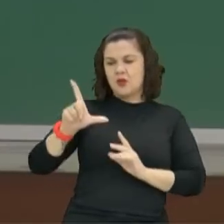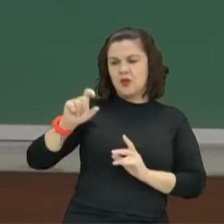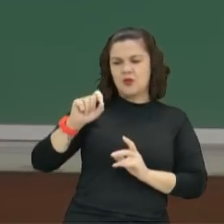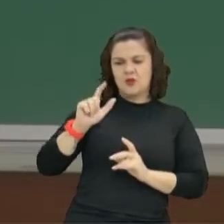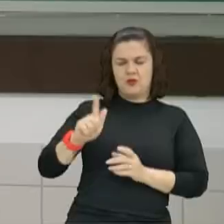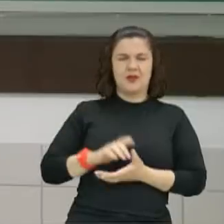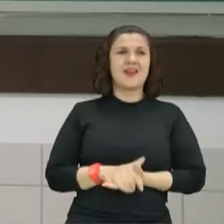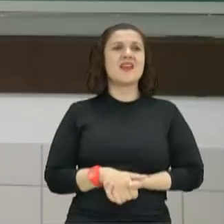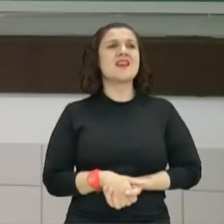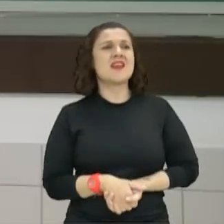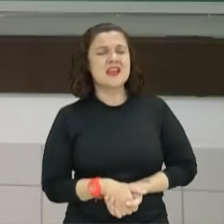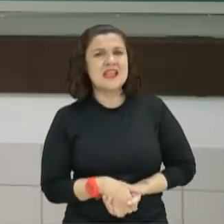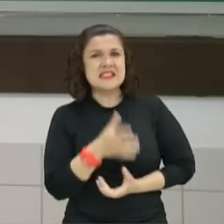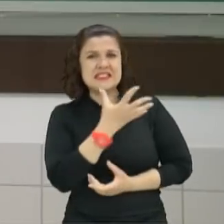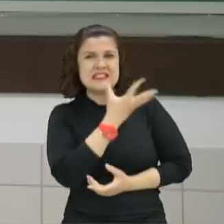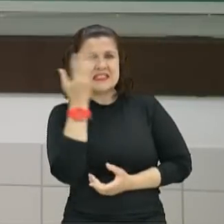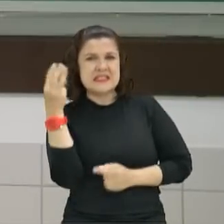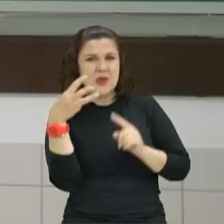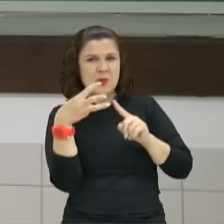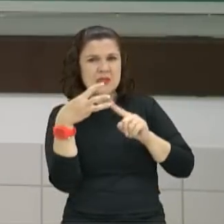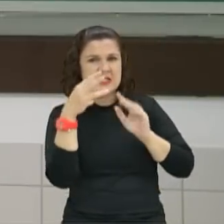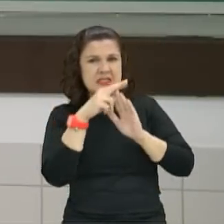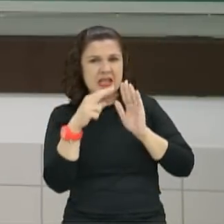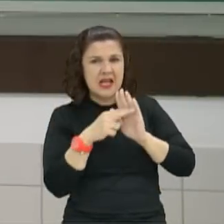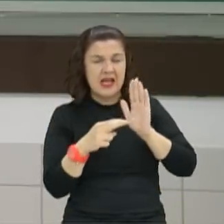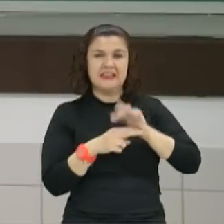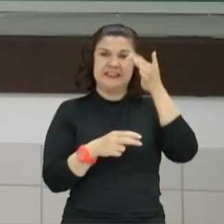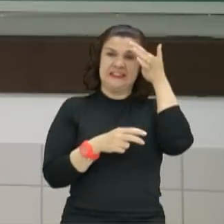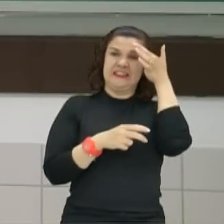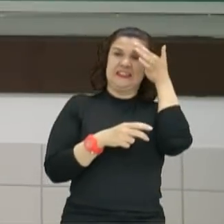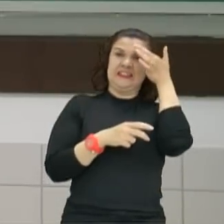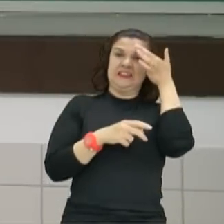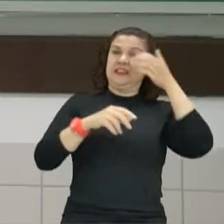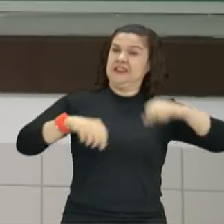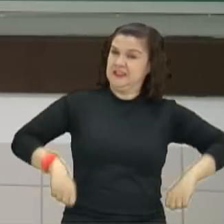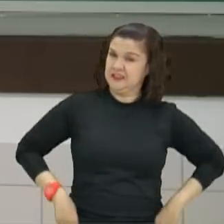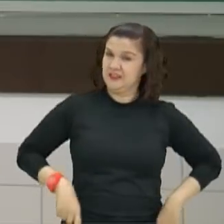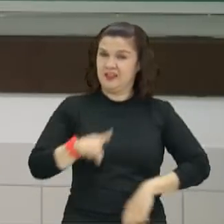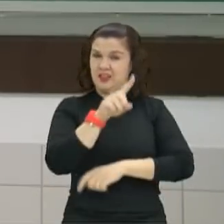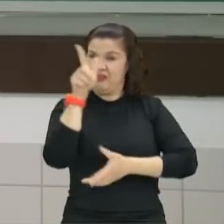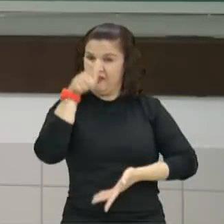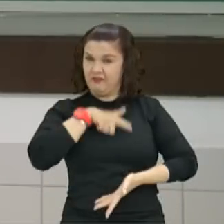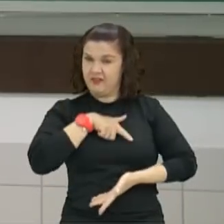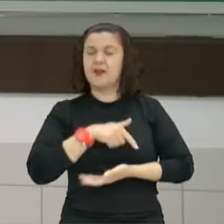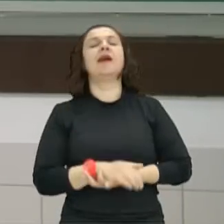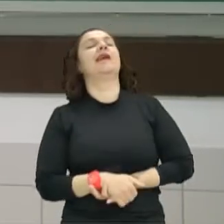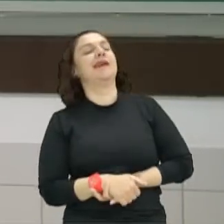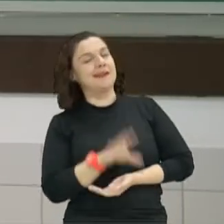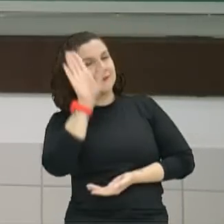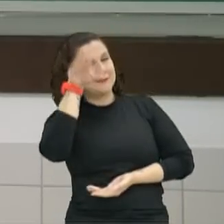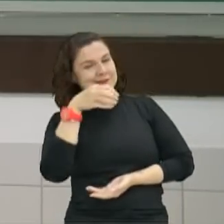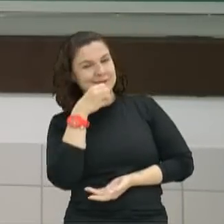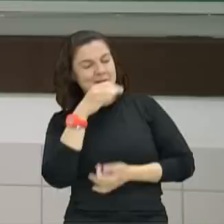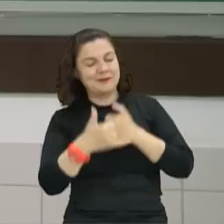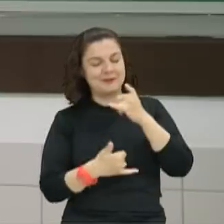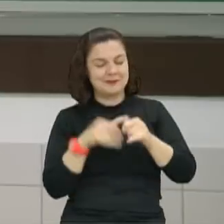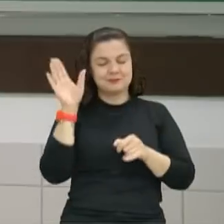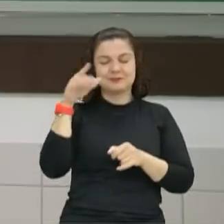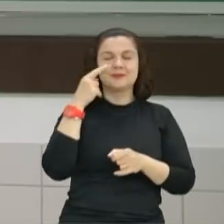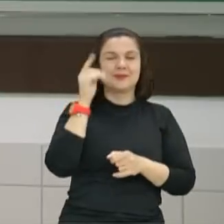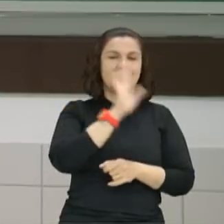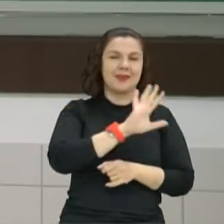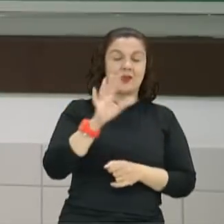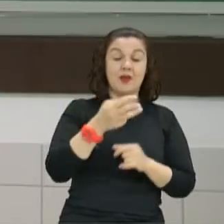Ah, esqueceu a terceira propriedade de logaritmo? Ah, não, isso é feio. Tá bom, tô brincando.